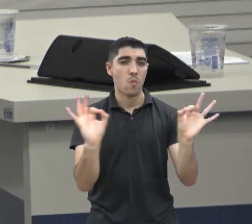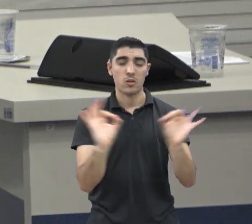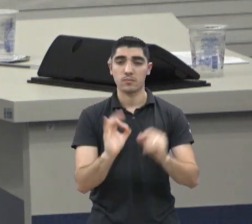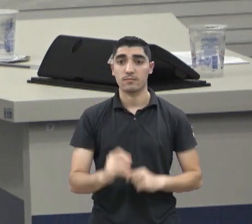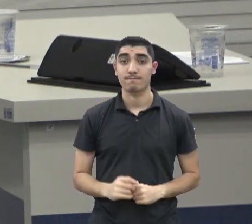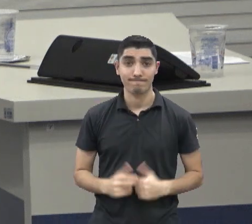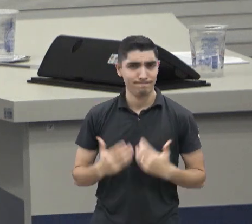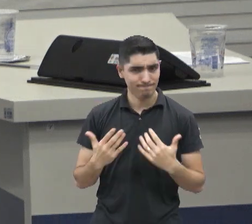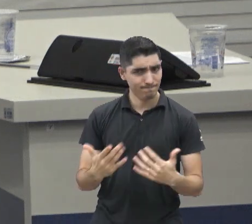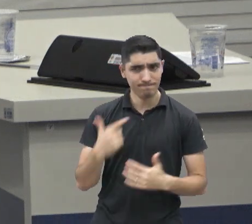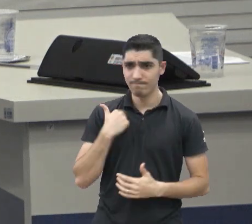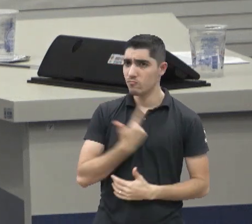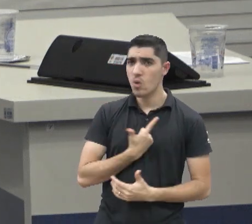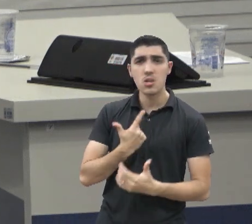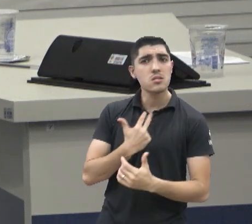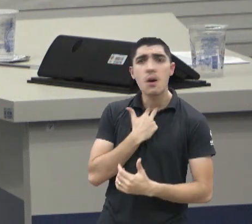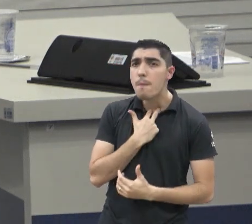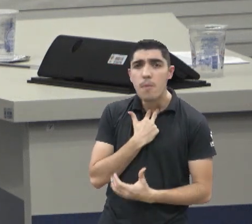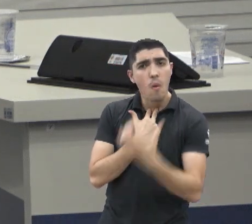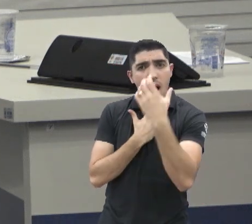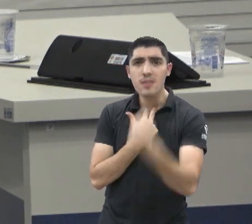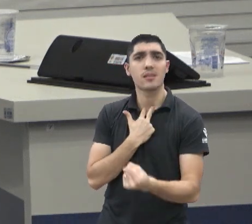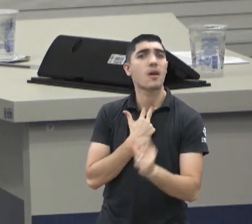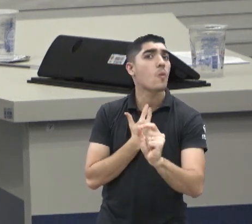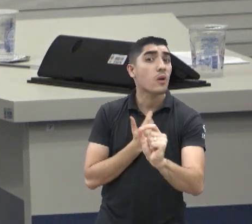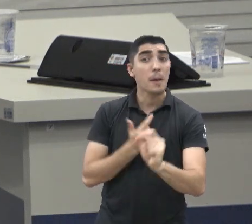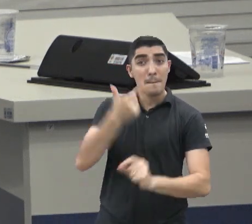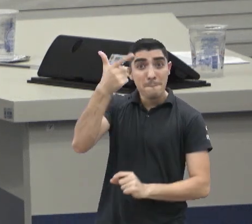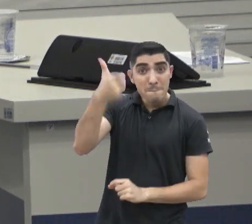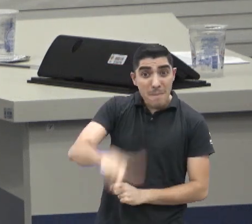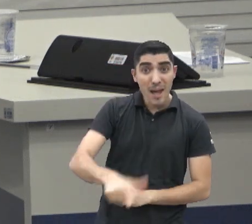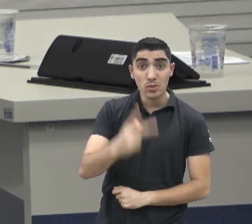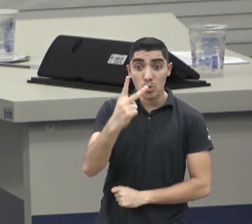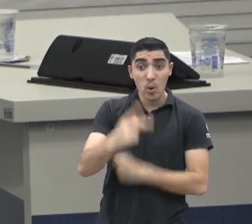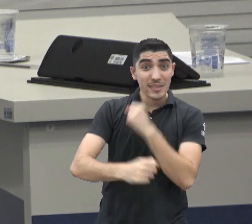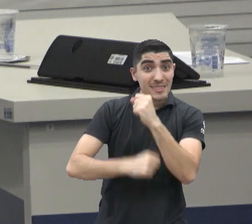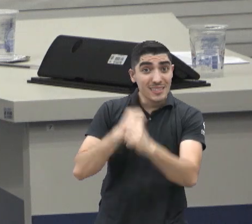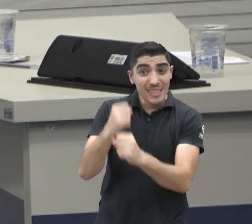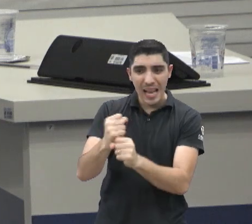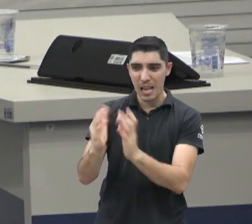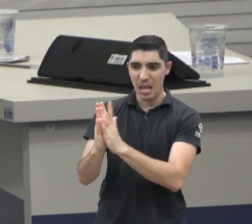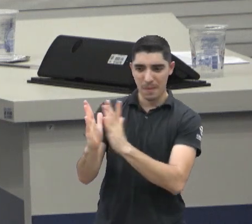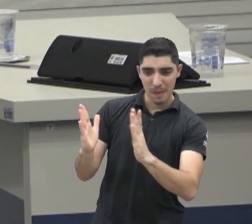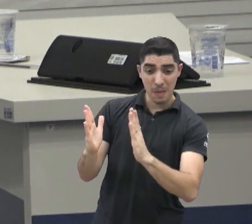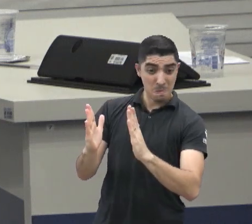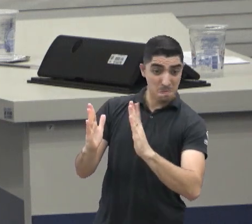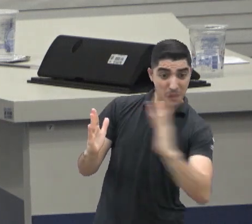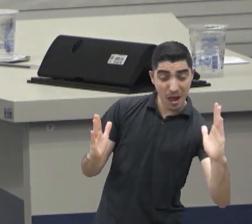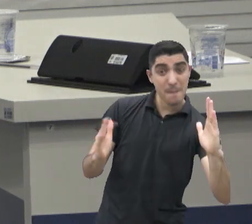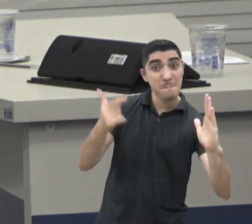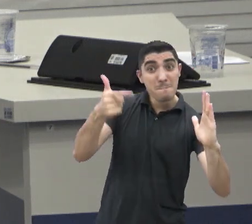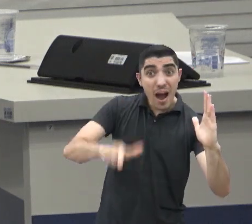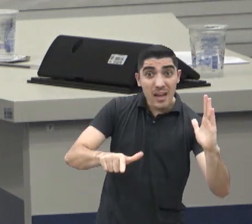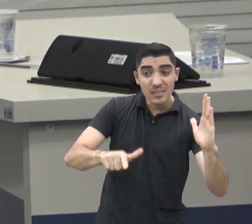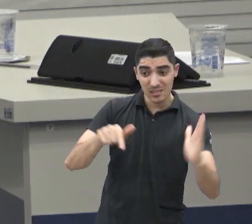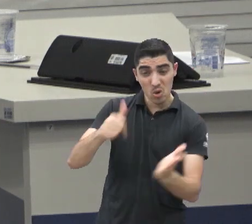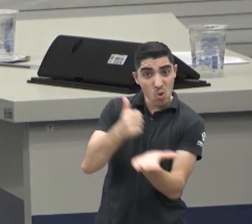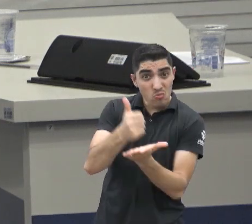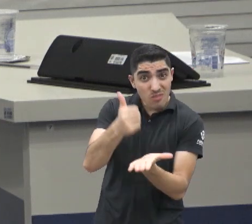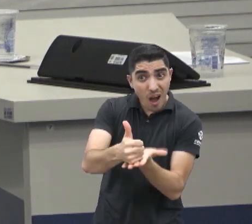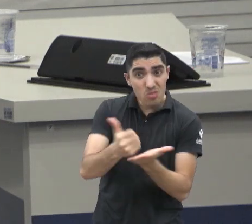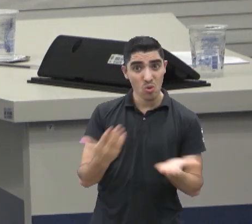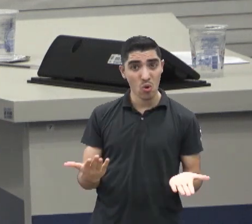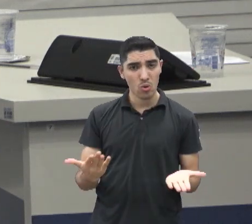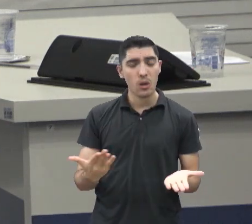que você tenha o adiamento por mais 2 anos sem nenhuma melhoria. Eu estou falando das trabalhadoras que